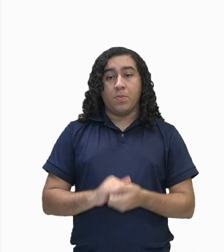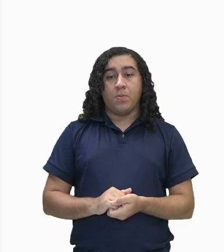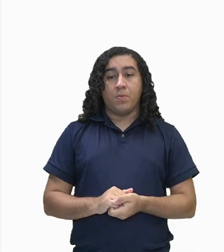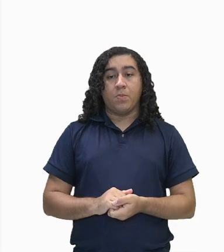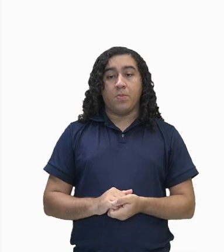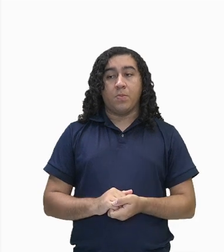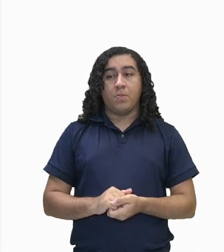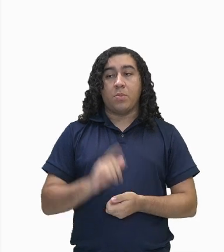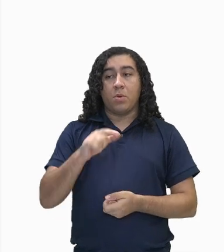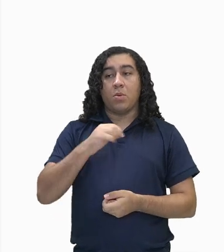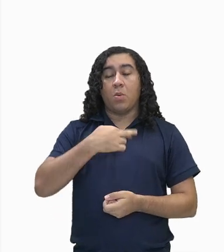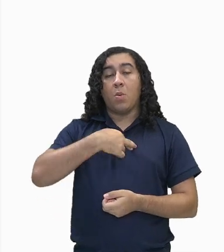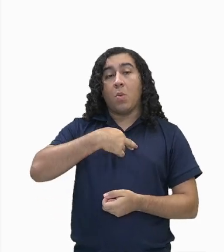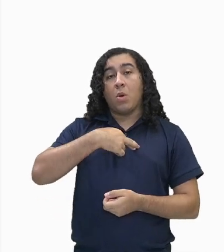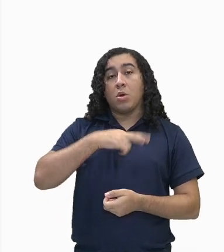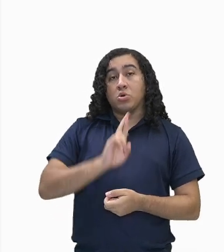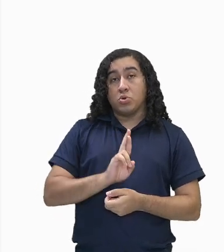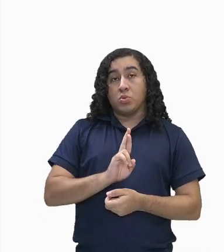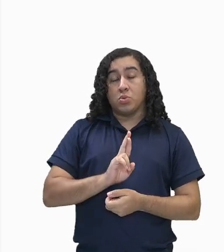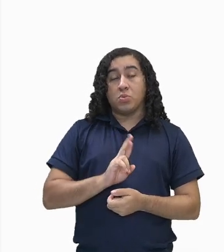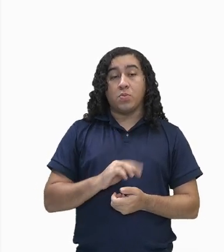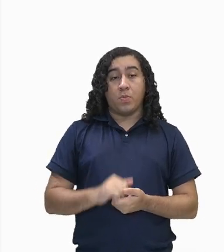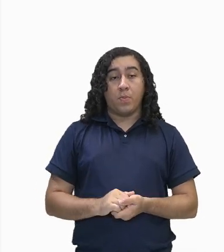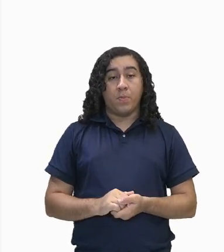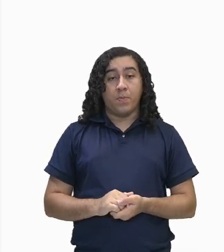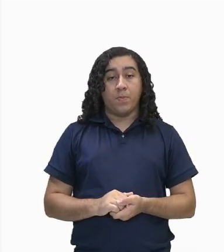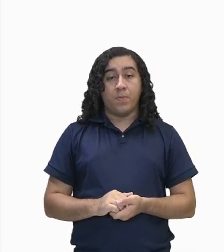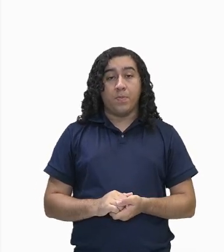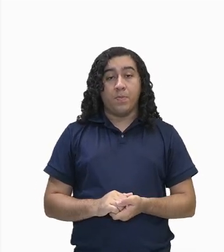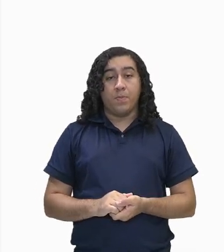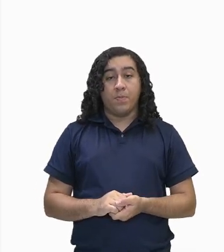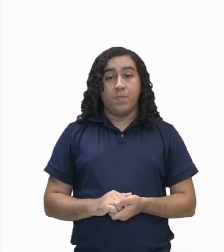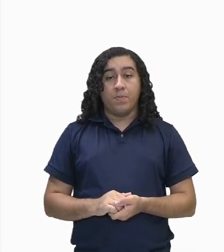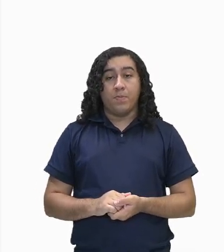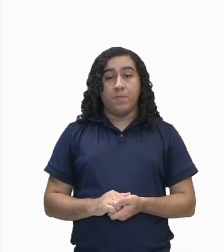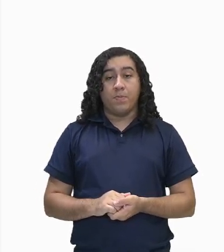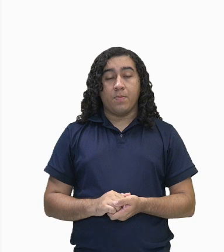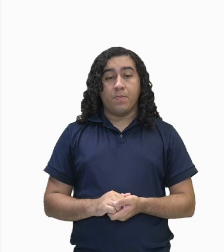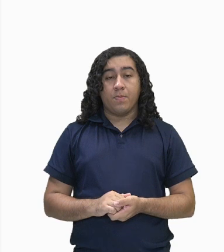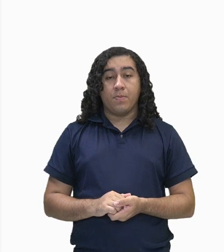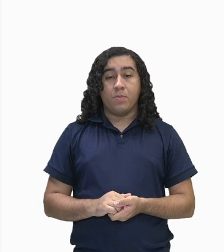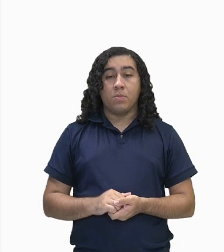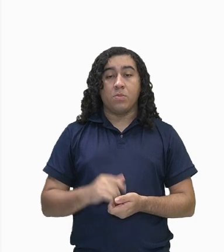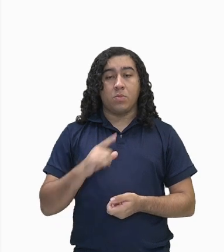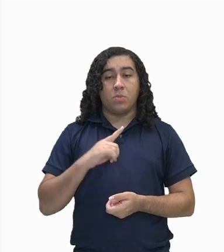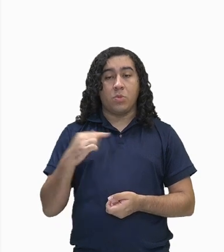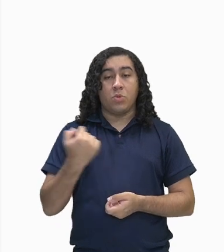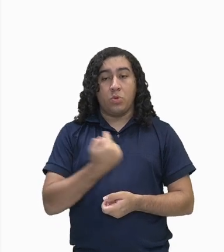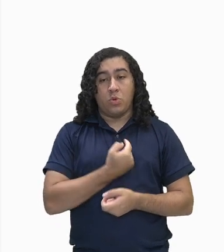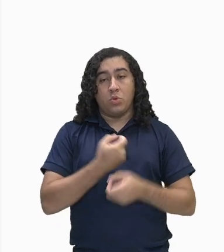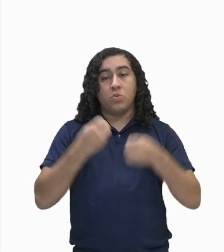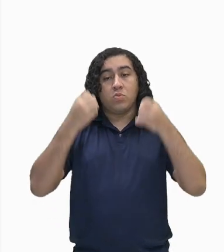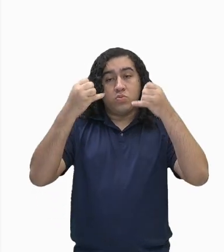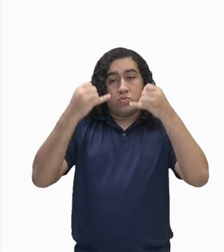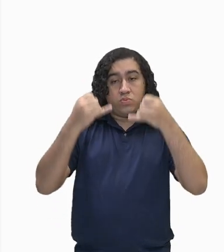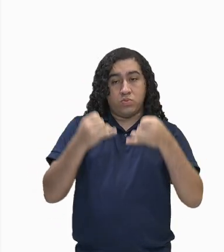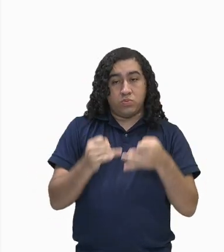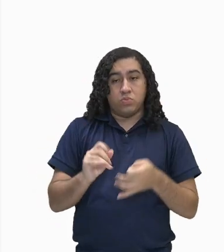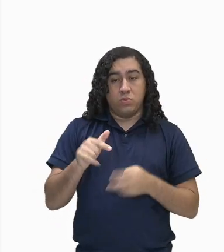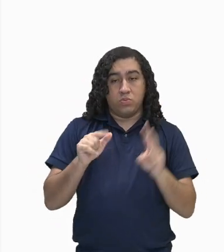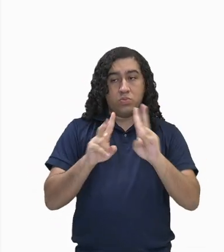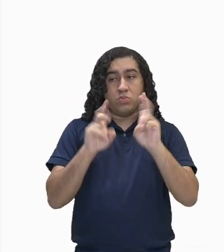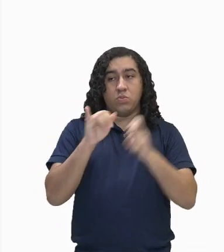ritos religiosos, né? Nós estamos falando um pouco disso, estamos falando um pouco não, bastante disso. Temos aí